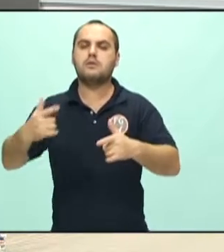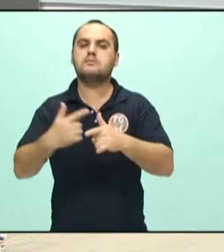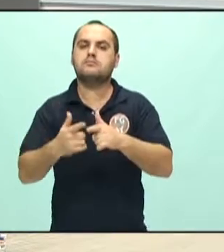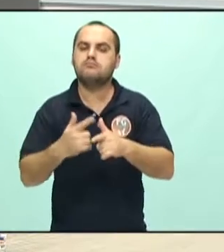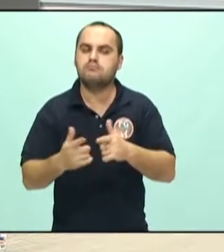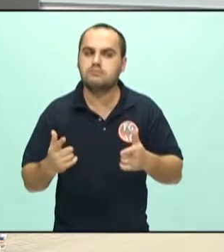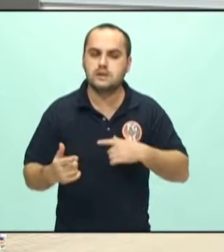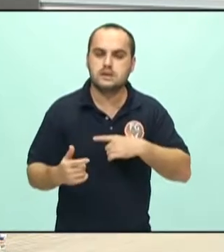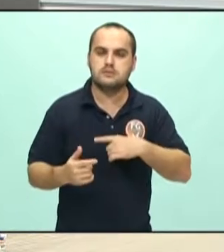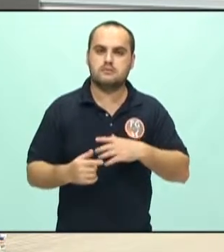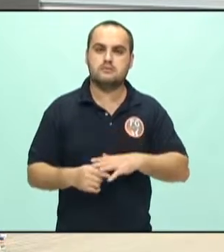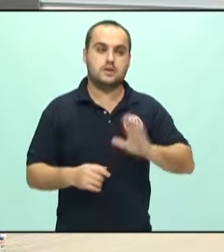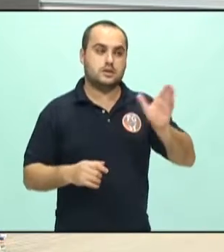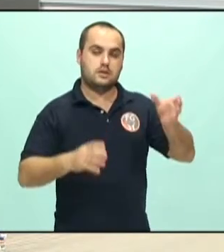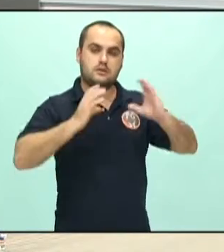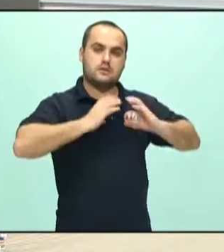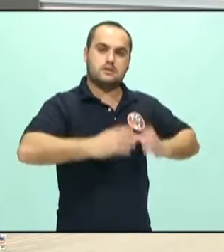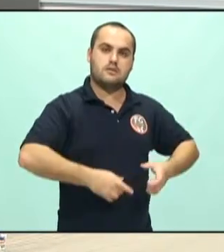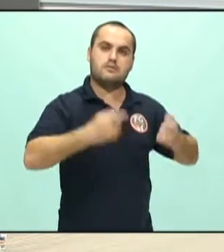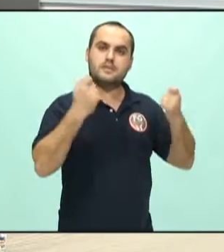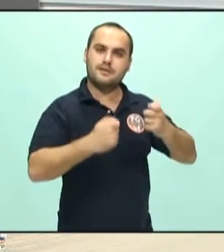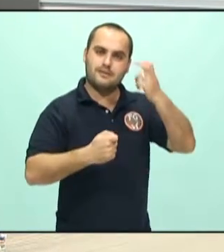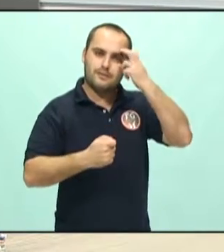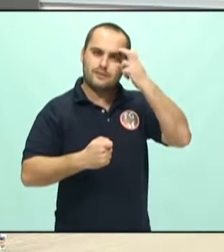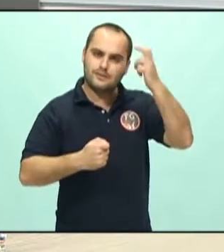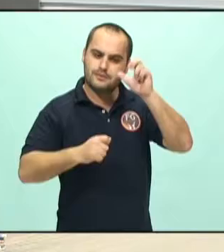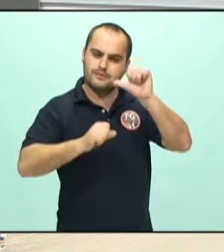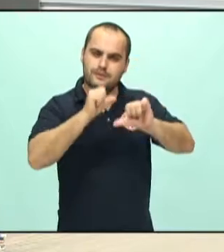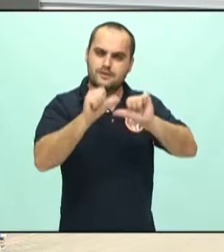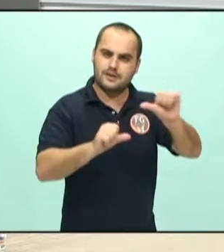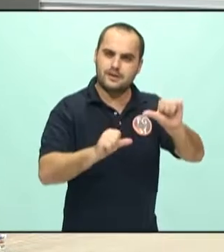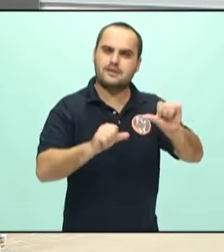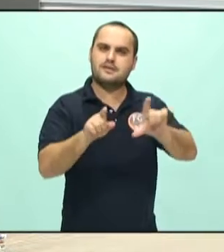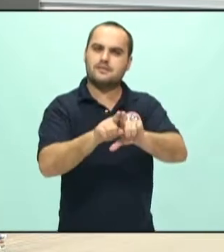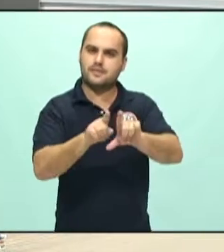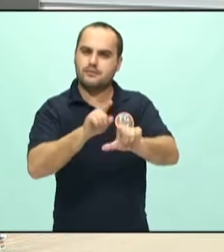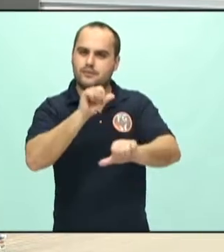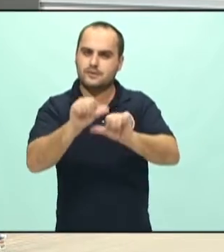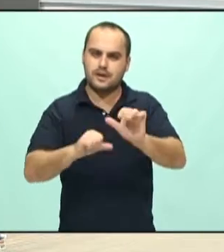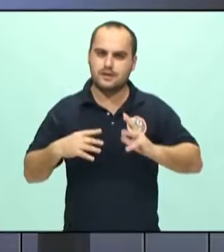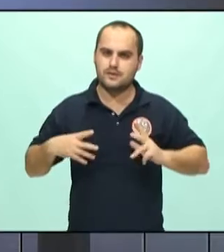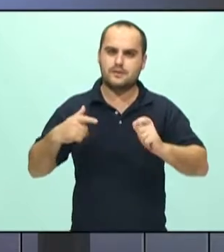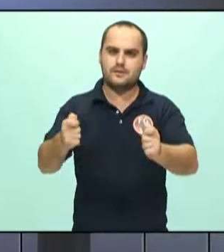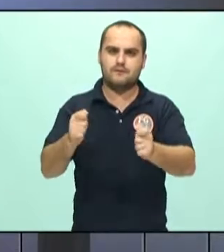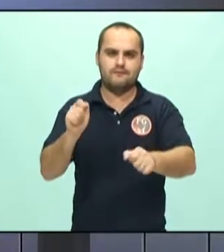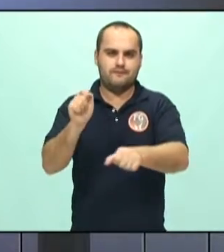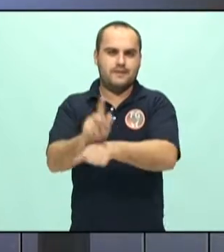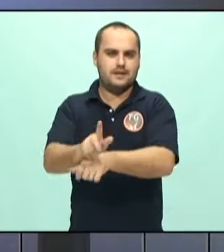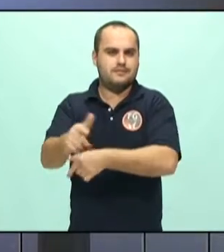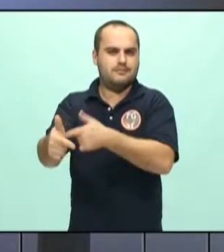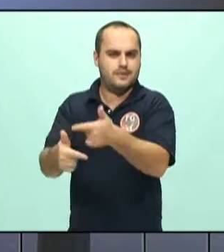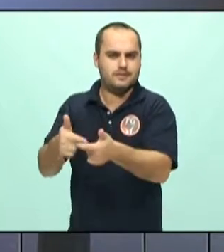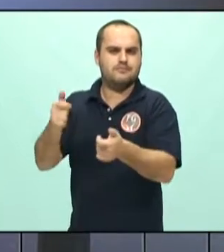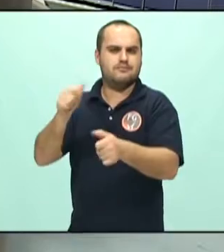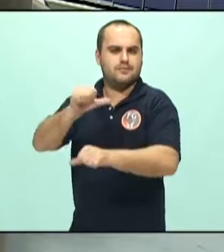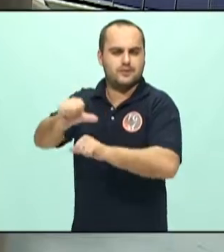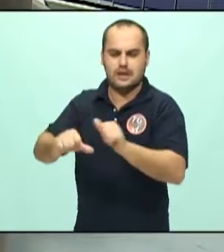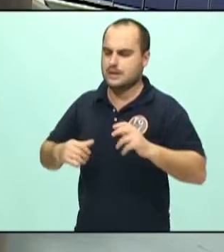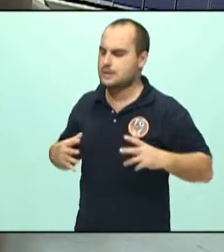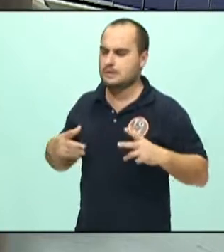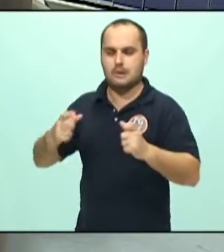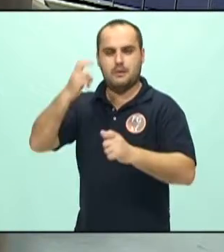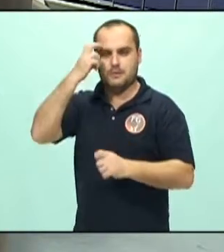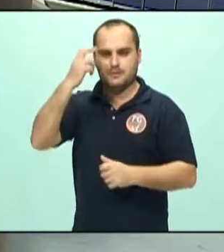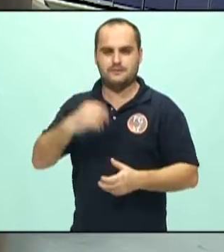com a sua transformação de cultura para então gerar demanda mudar o mercado mudar o ciclo é um processo longo mas